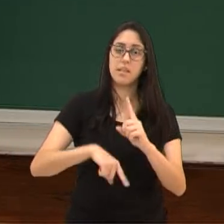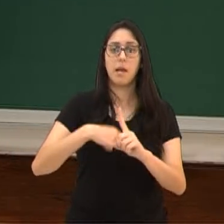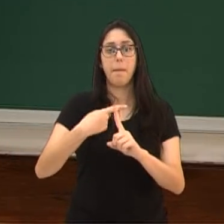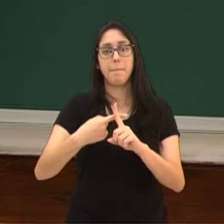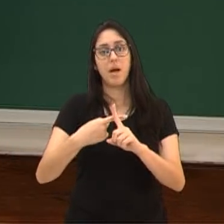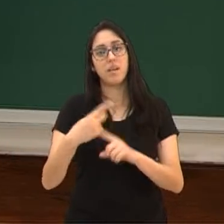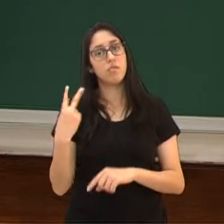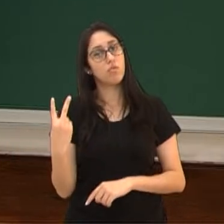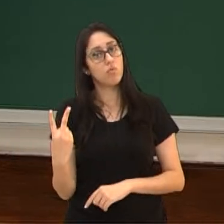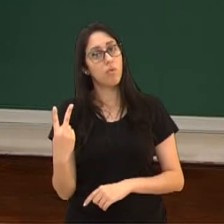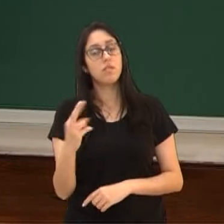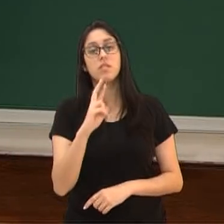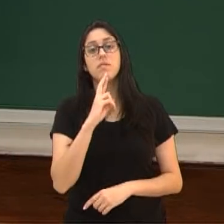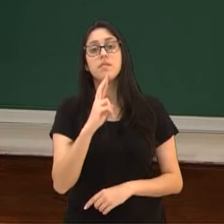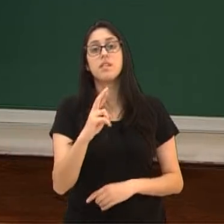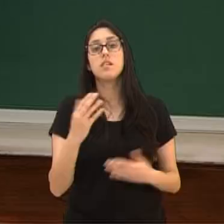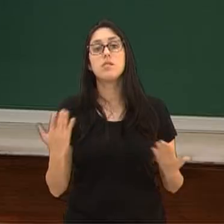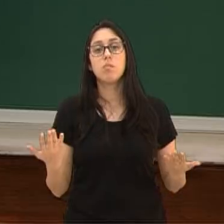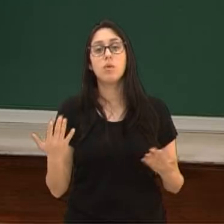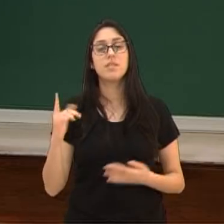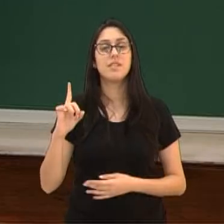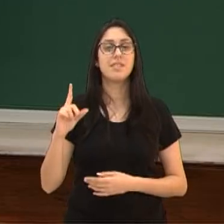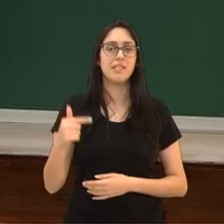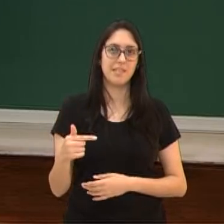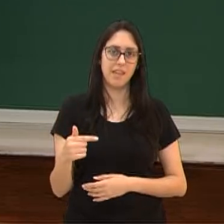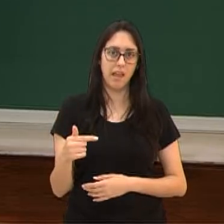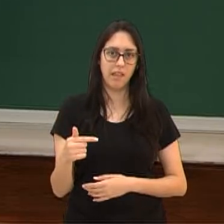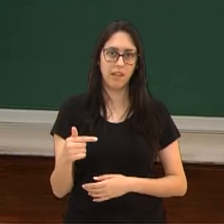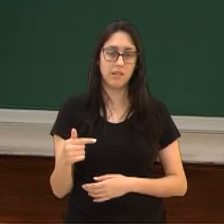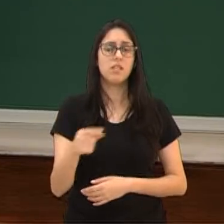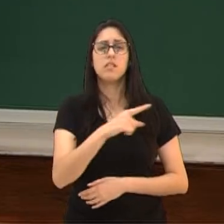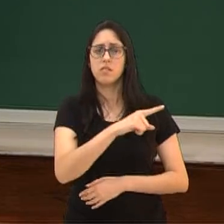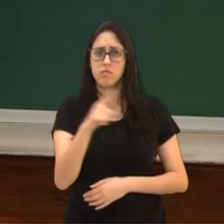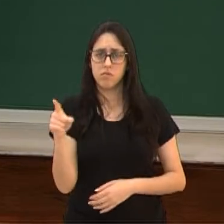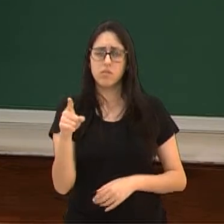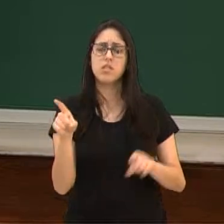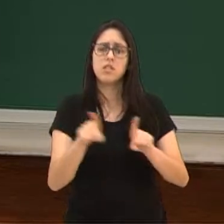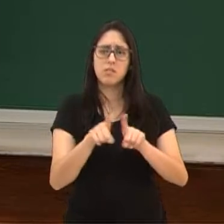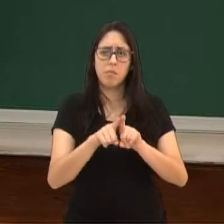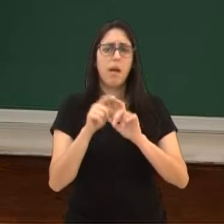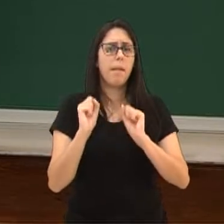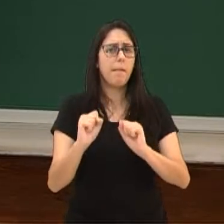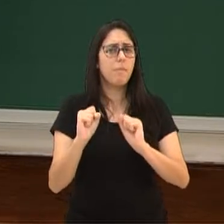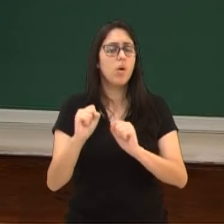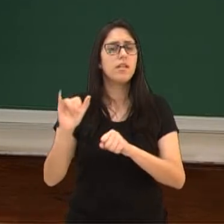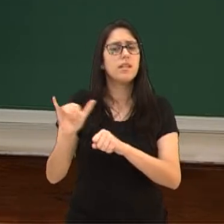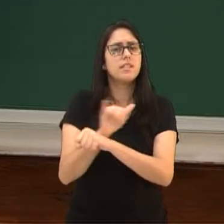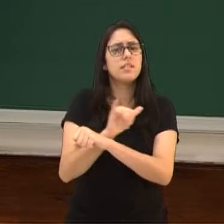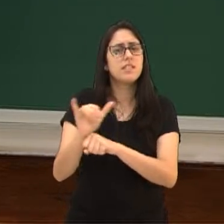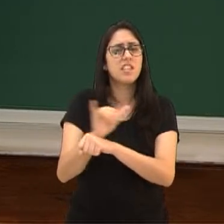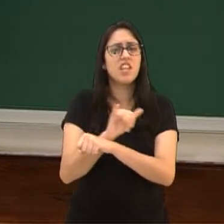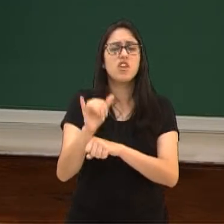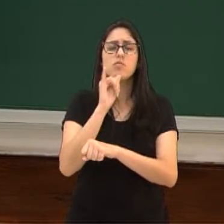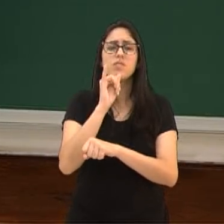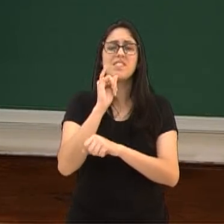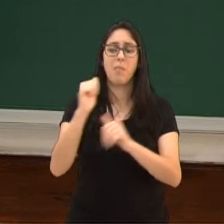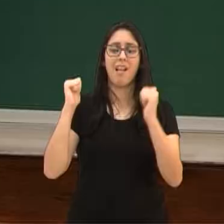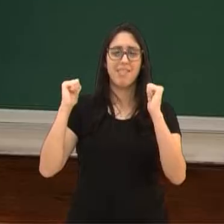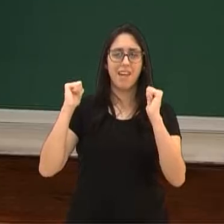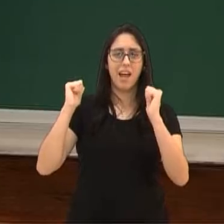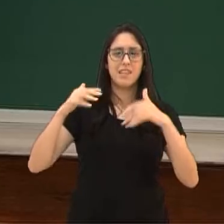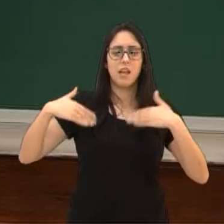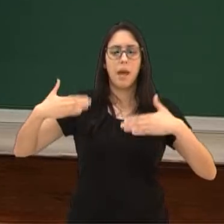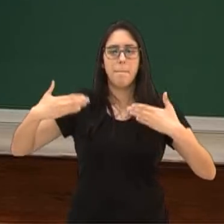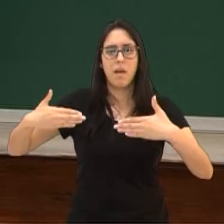2 resulta em 17 cubinhos. Você também pode montar a estratégia de vir de trás para frente, vai